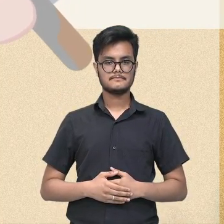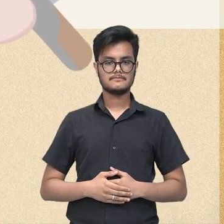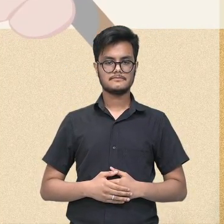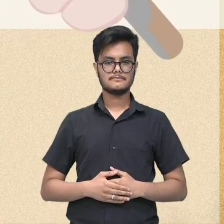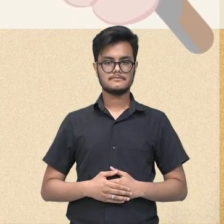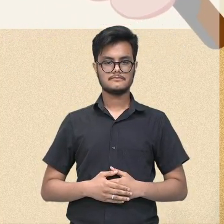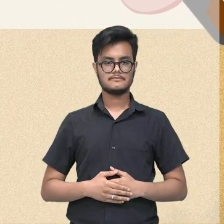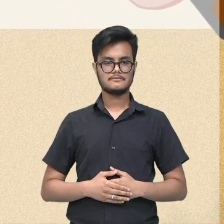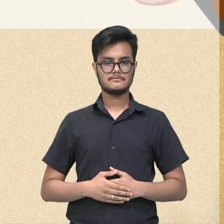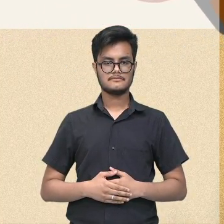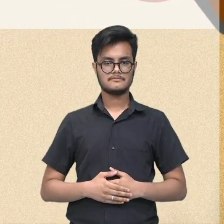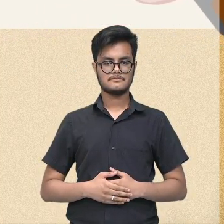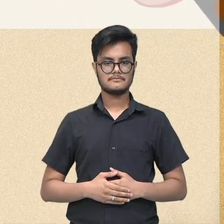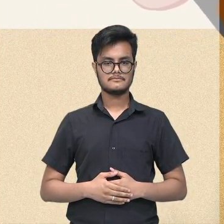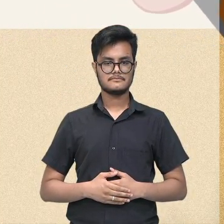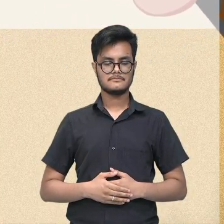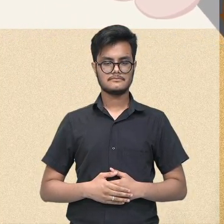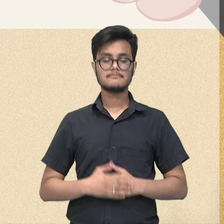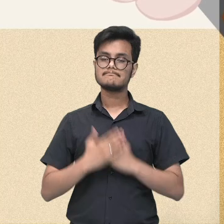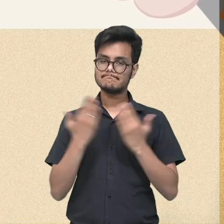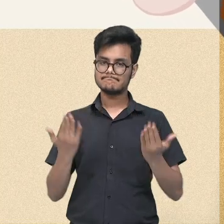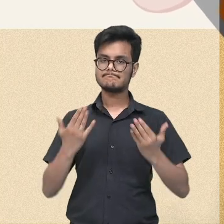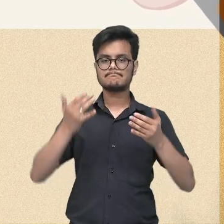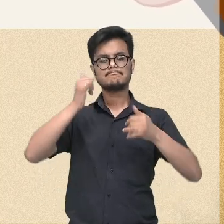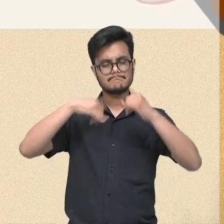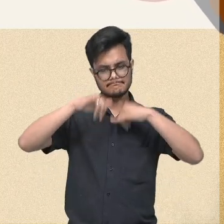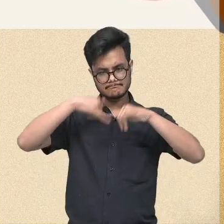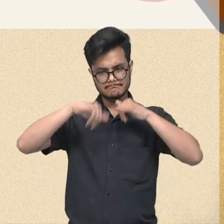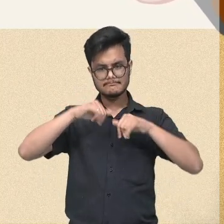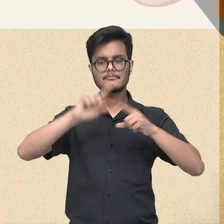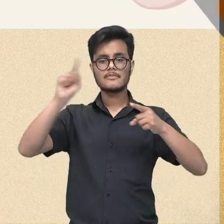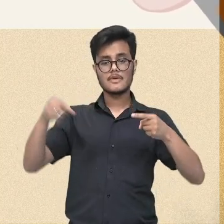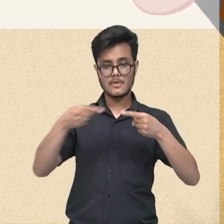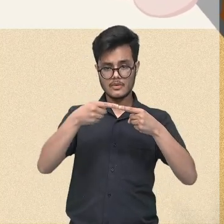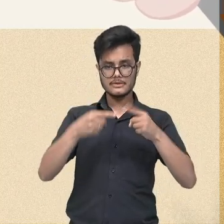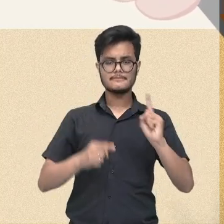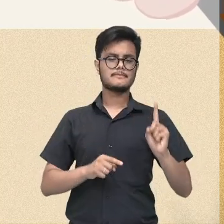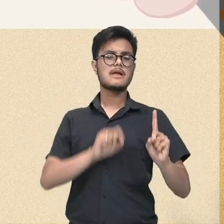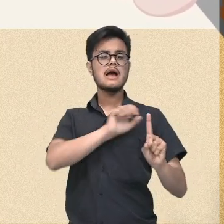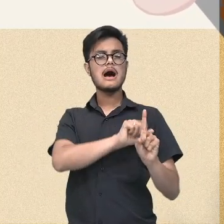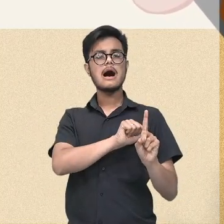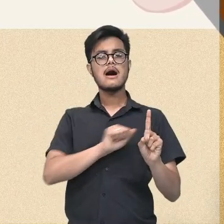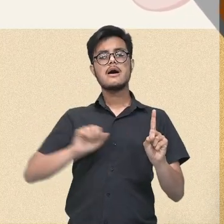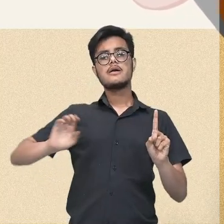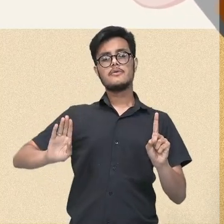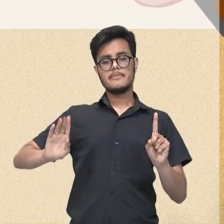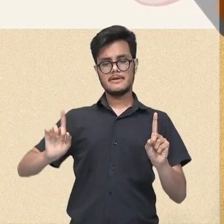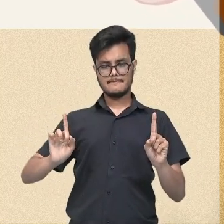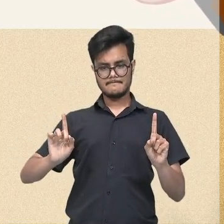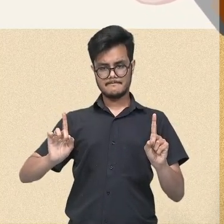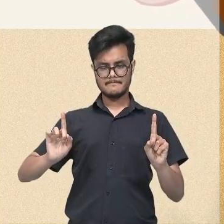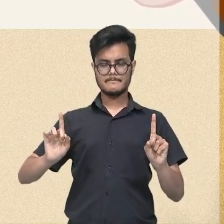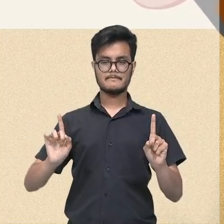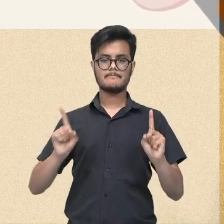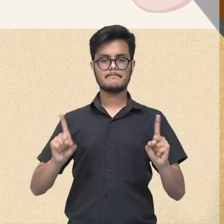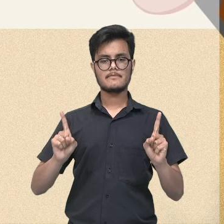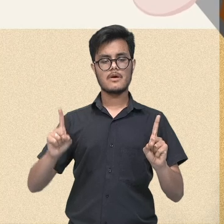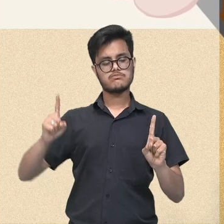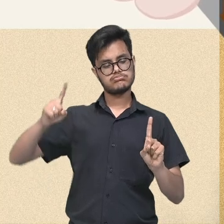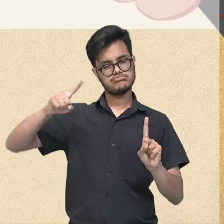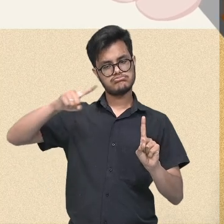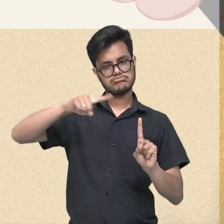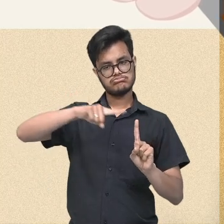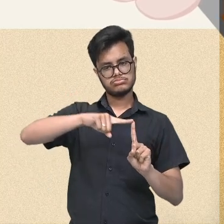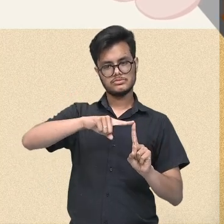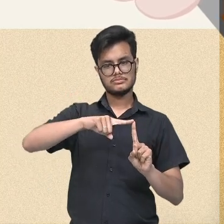Temos aí o processo de eletrização por contato. Percebam que quando se fala da